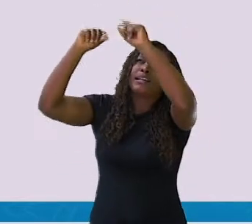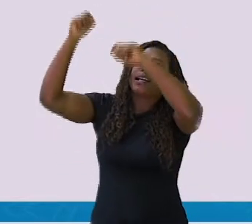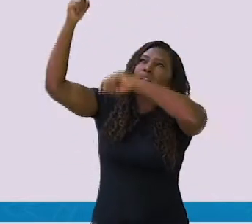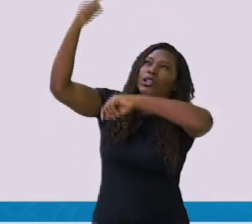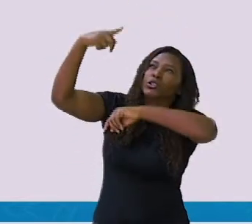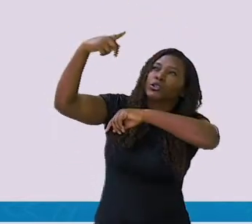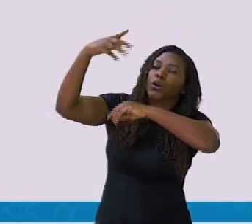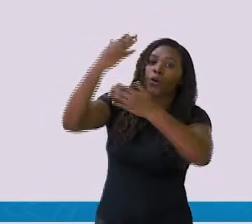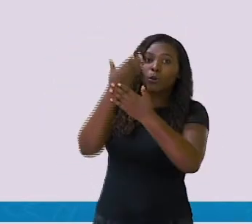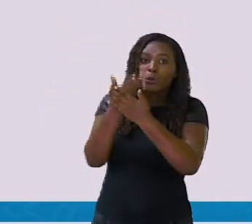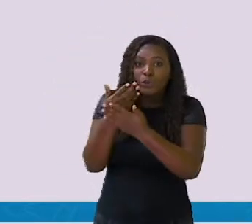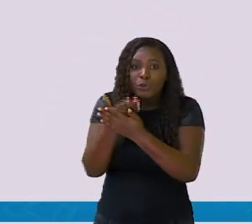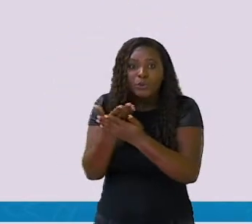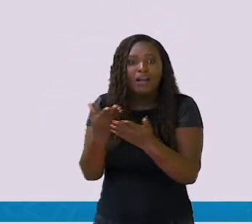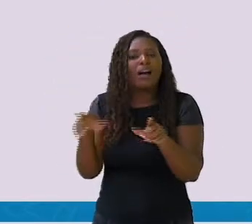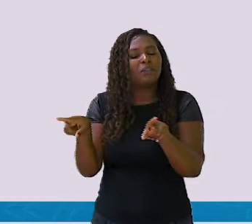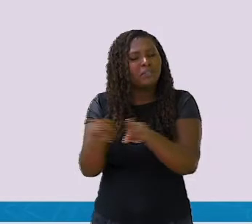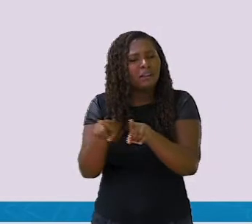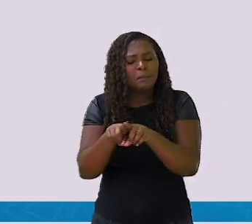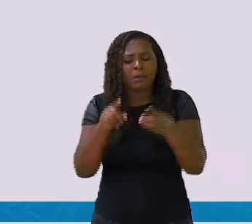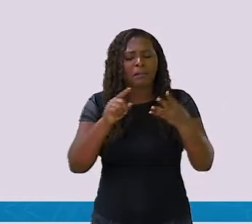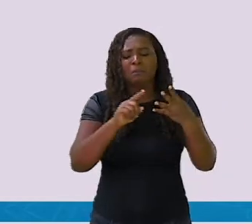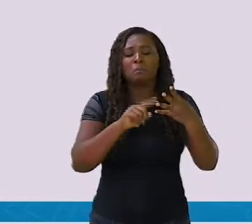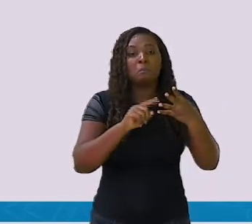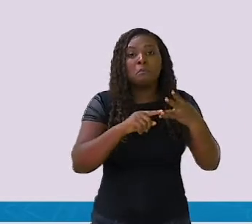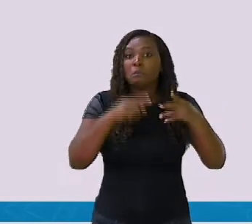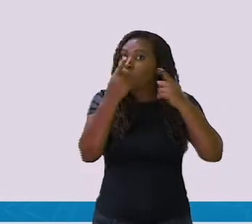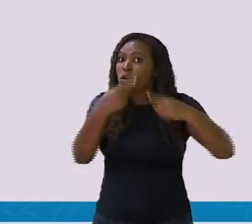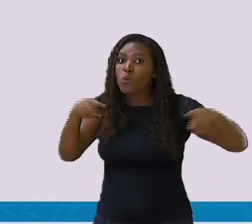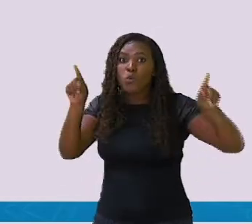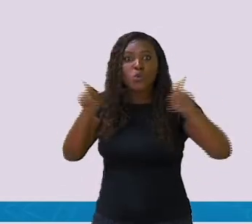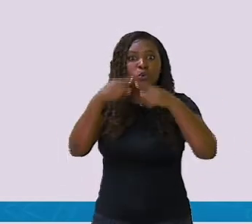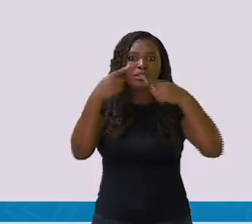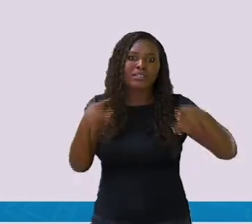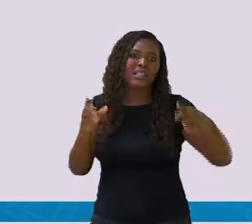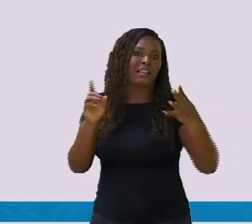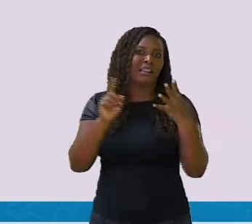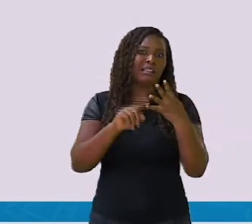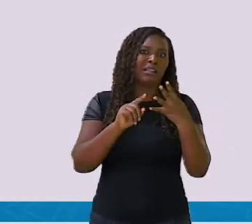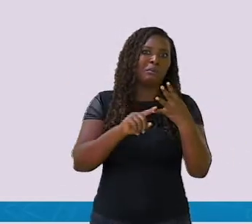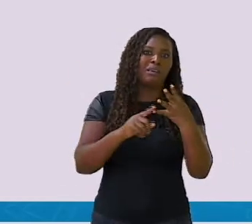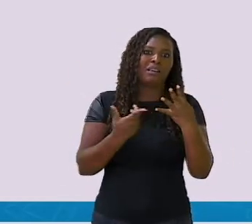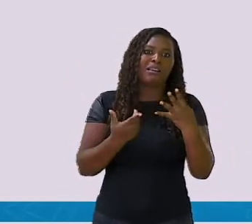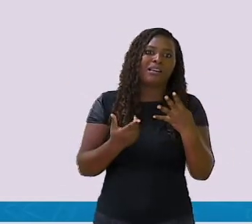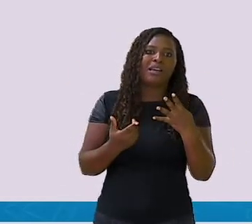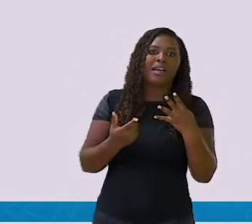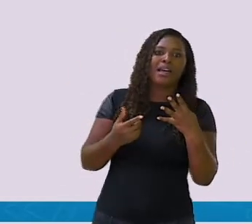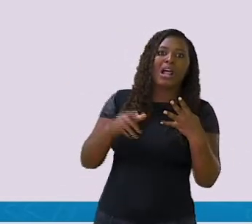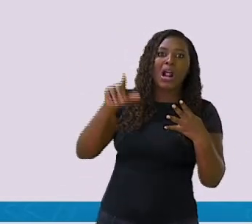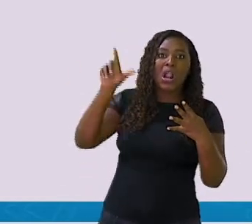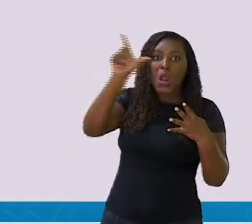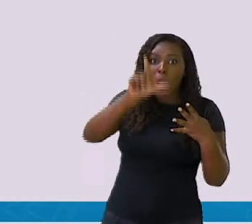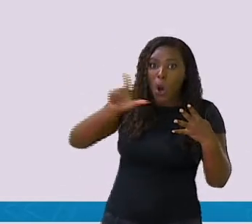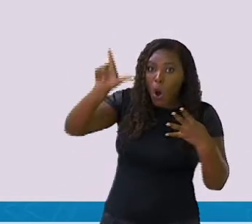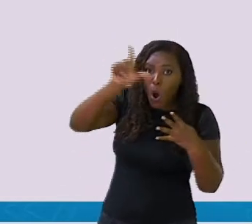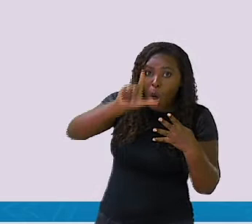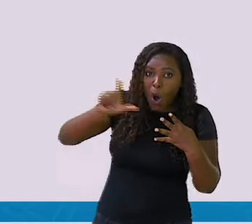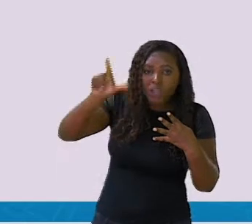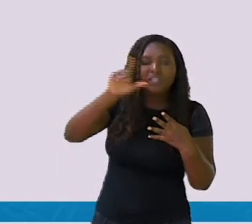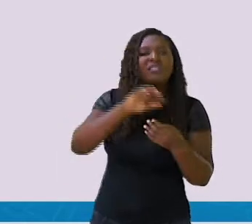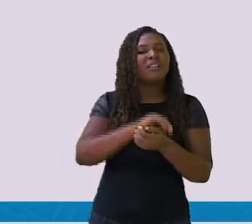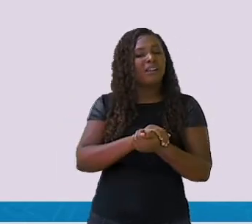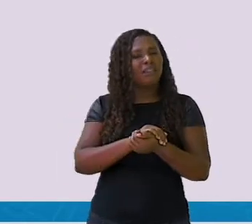que aqui já aparece um formato mais próximo do que a gente tem hoje, né?